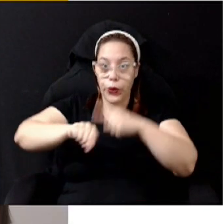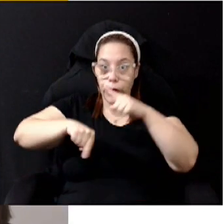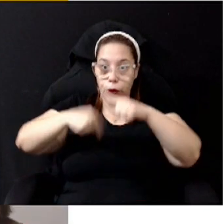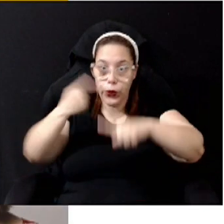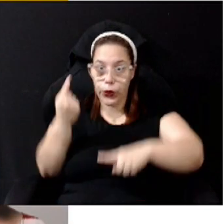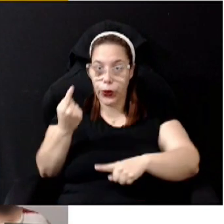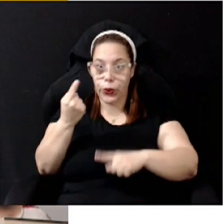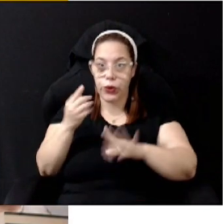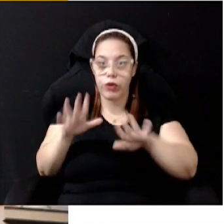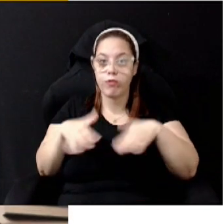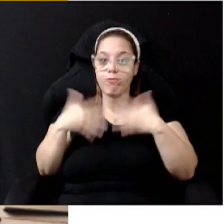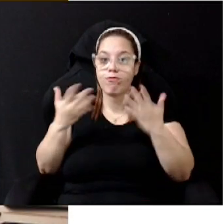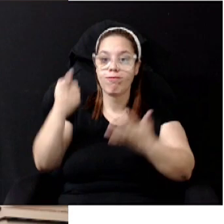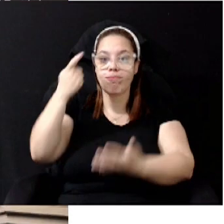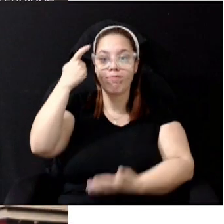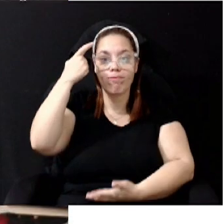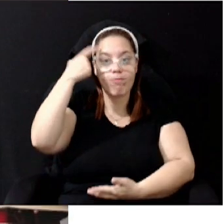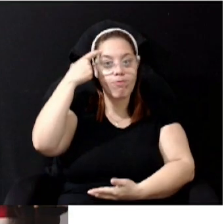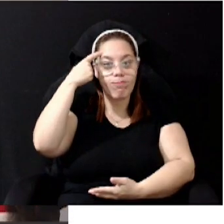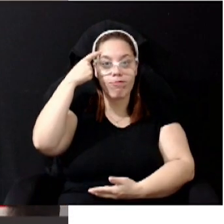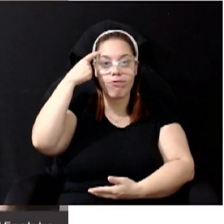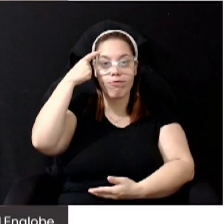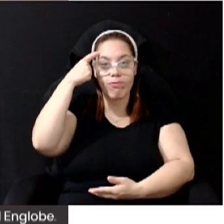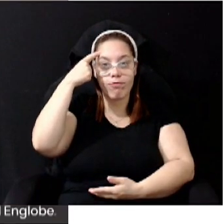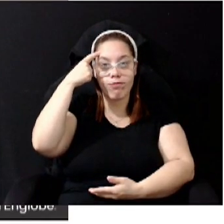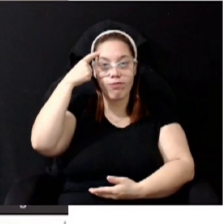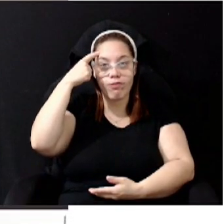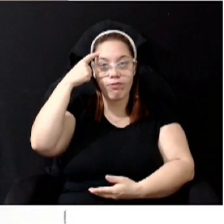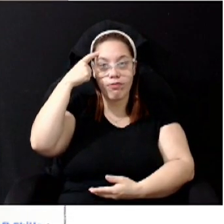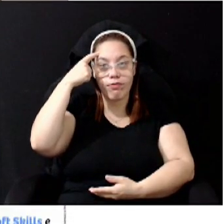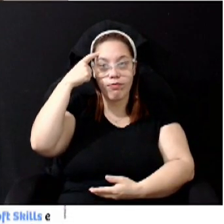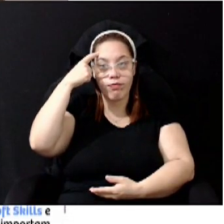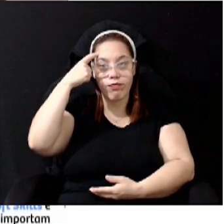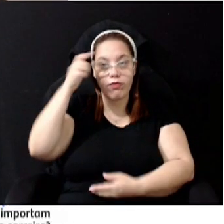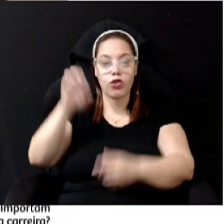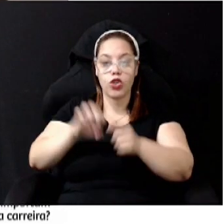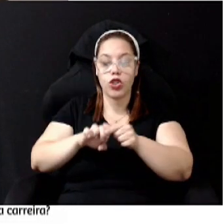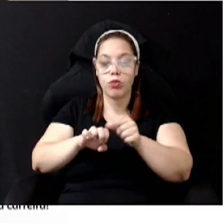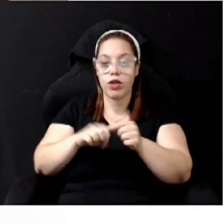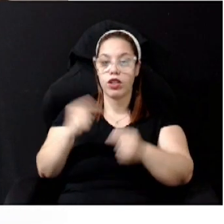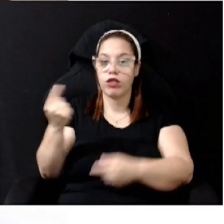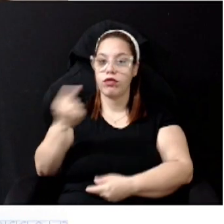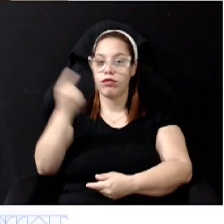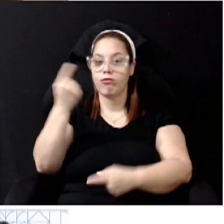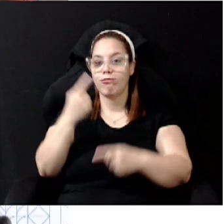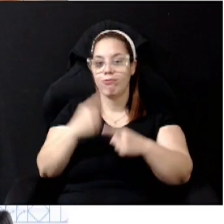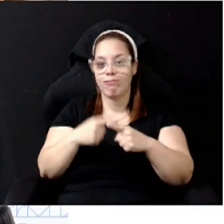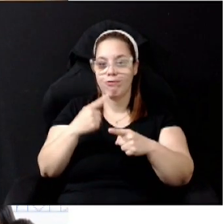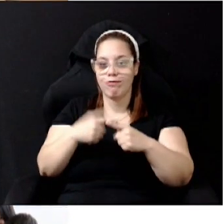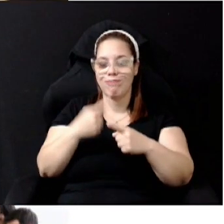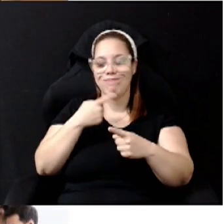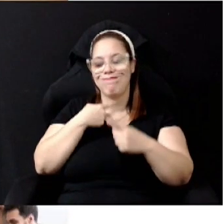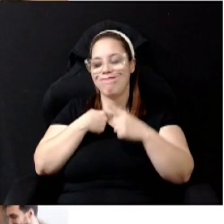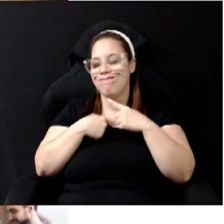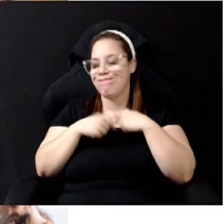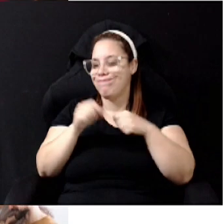você pensou, é a hora de empreender sozinha? Porque ainda tinha aquela vontade de fazer algo